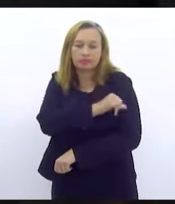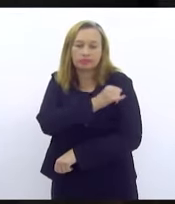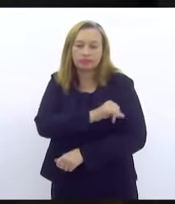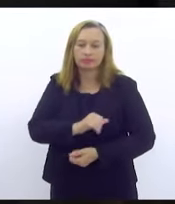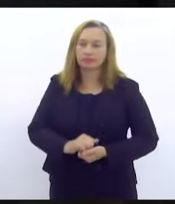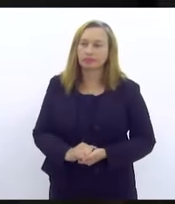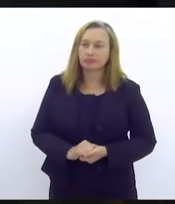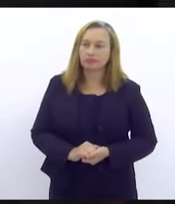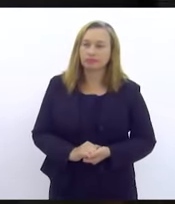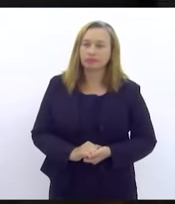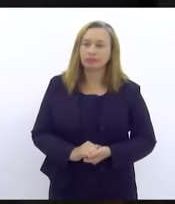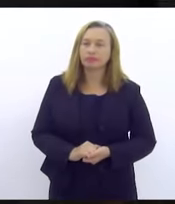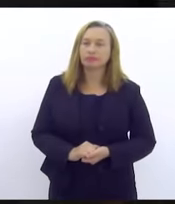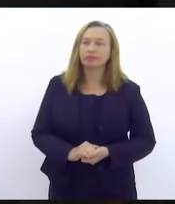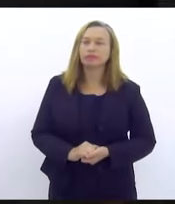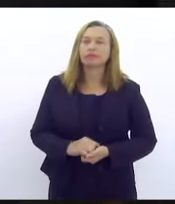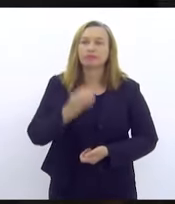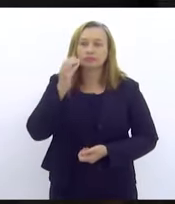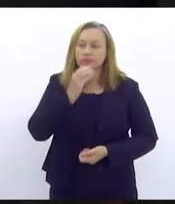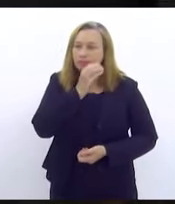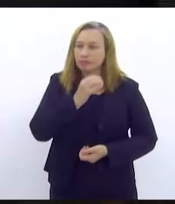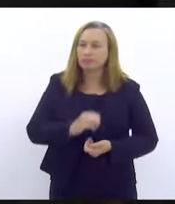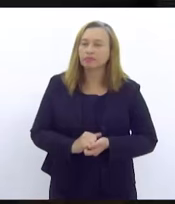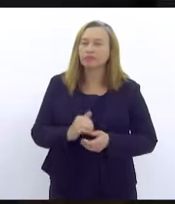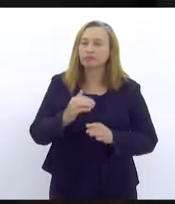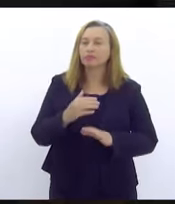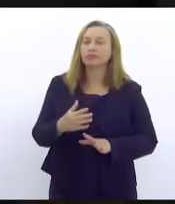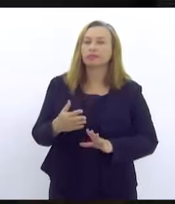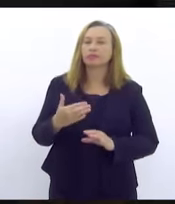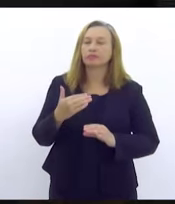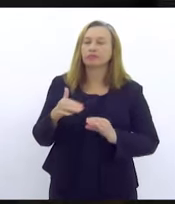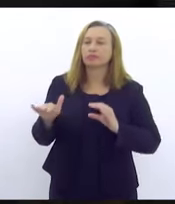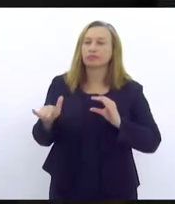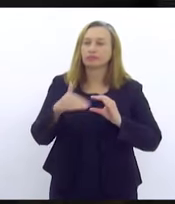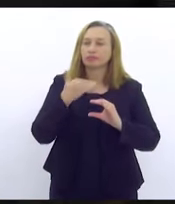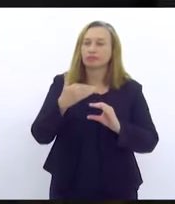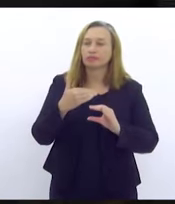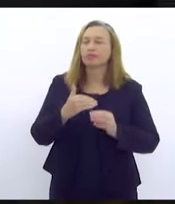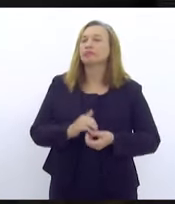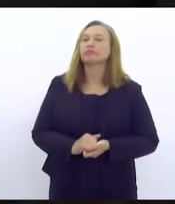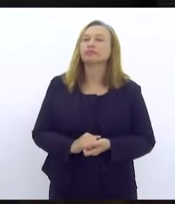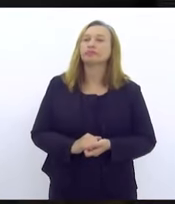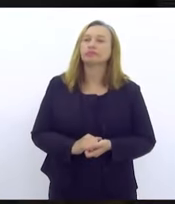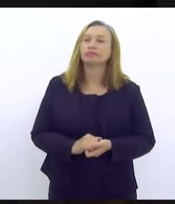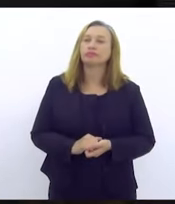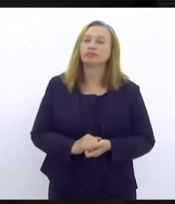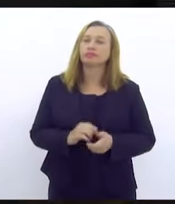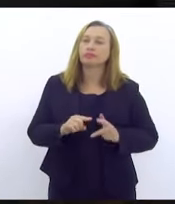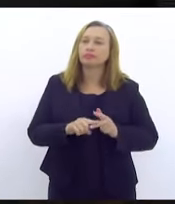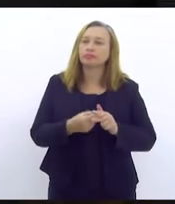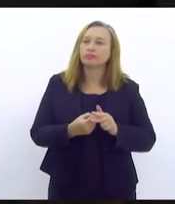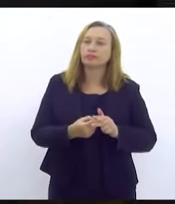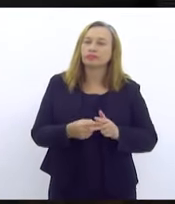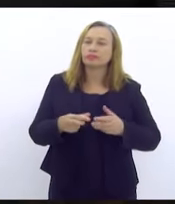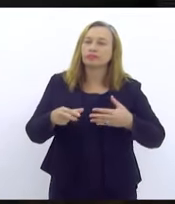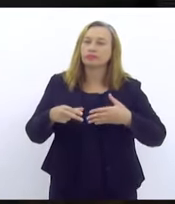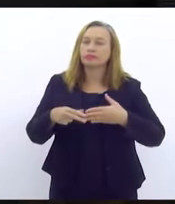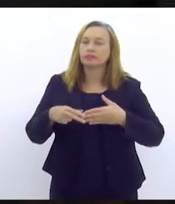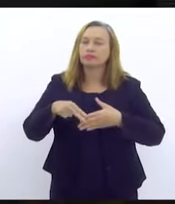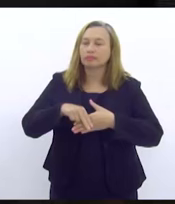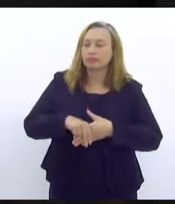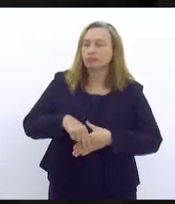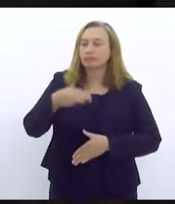do Estado do Rio de Janeiro, senhor Cláudio Castro, o envio de mensagem dispondo sobre a alteração do inciso 3º do